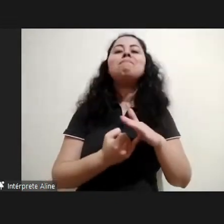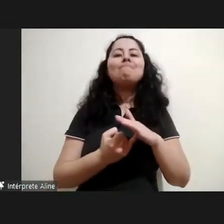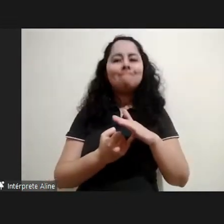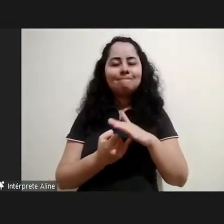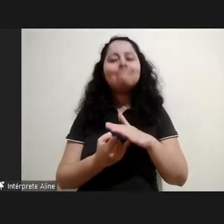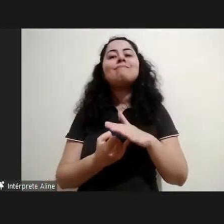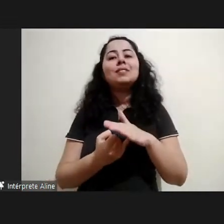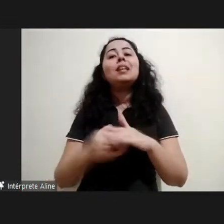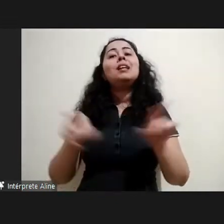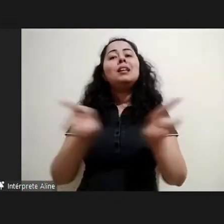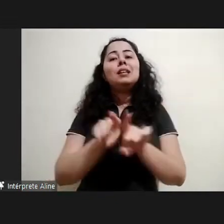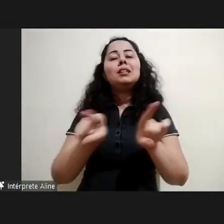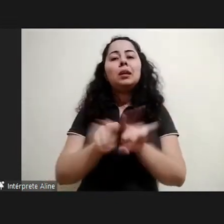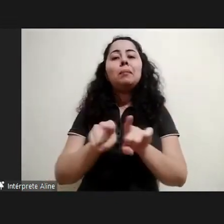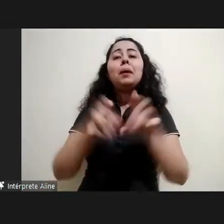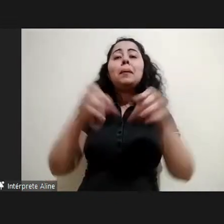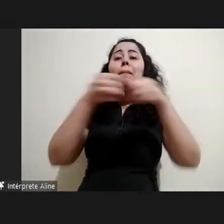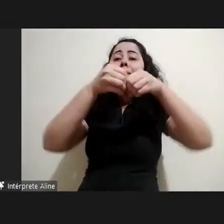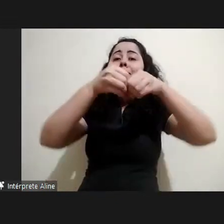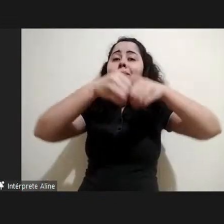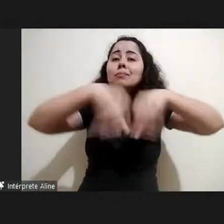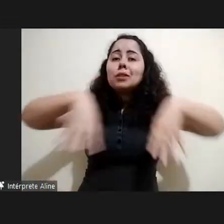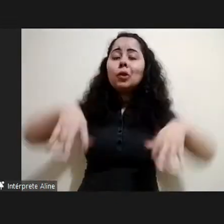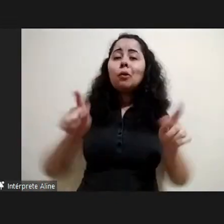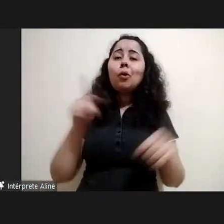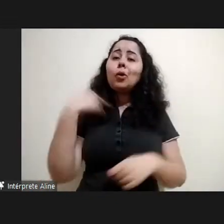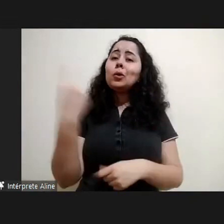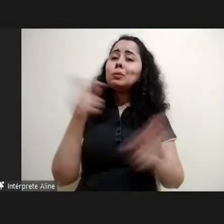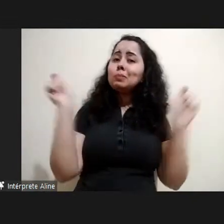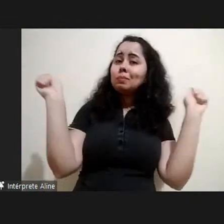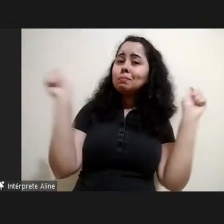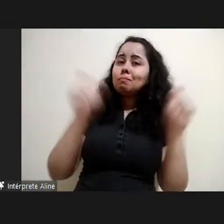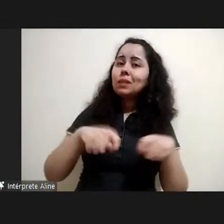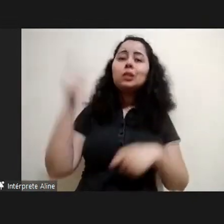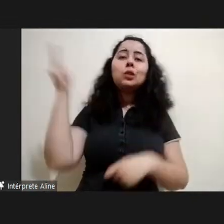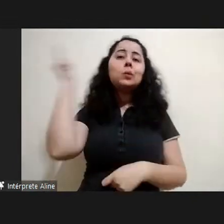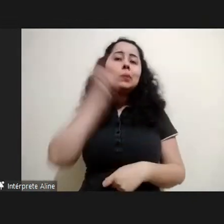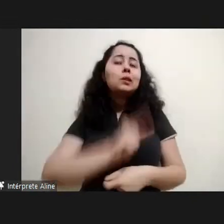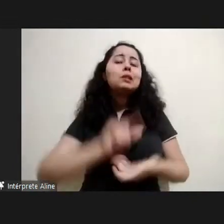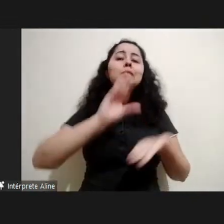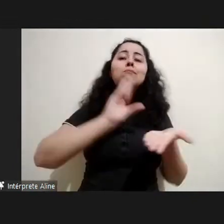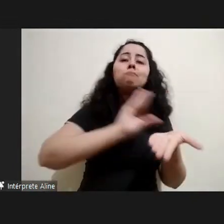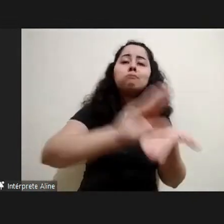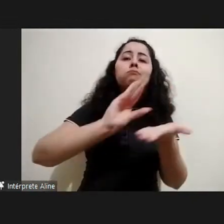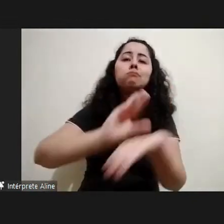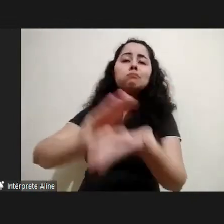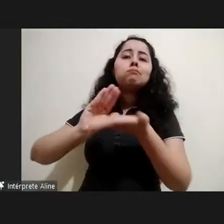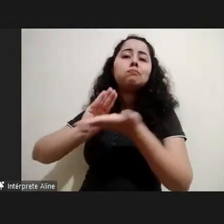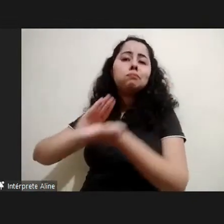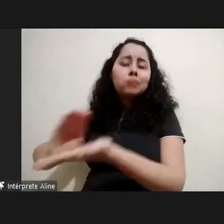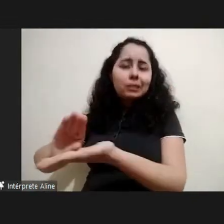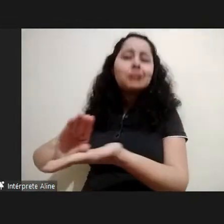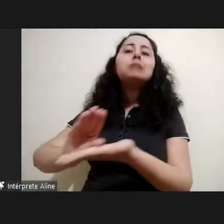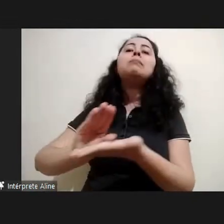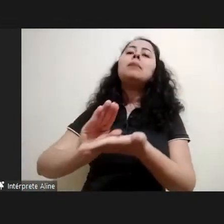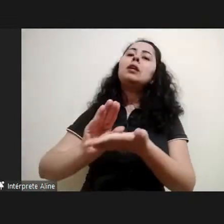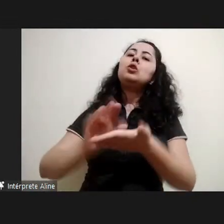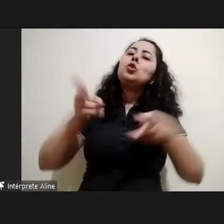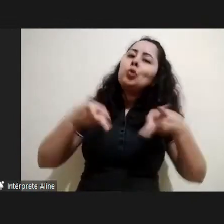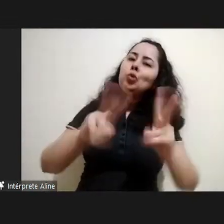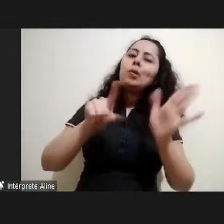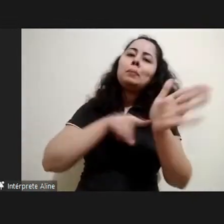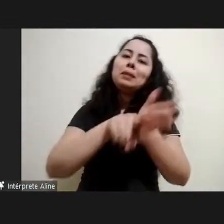nossa capacidade de garantir investimentos que mantêm a qualidade e o reconhecimento das